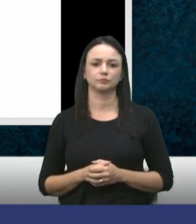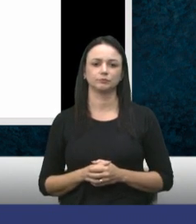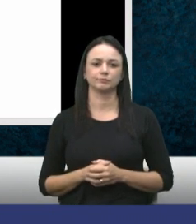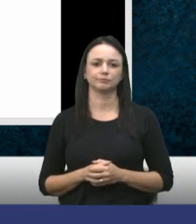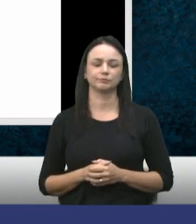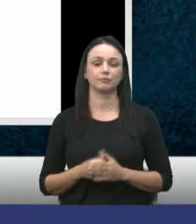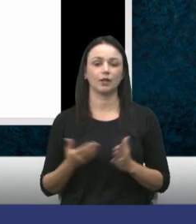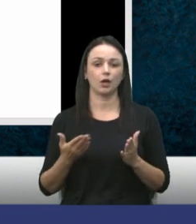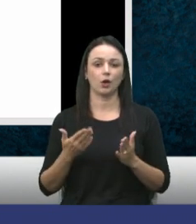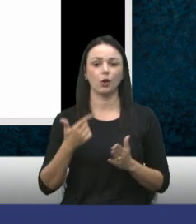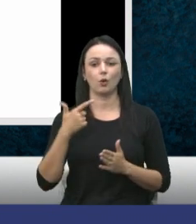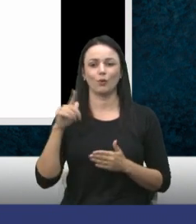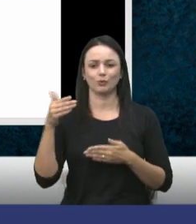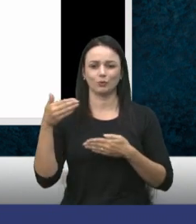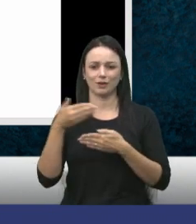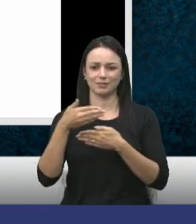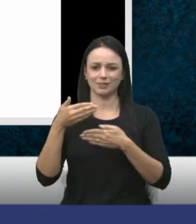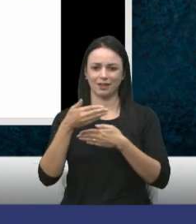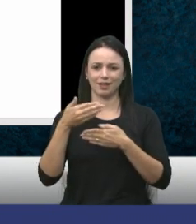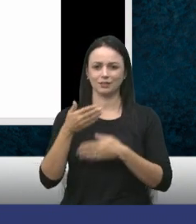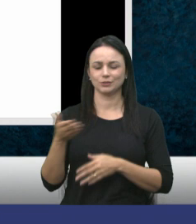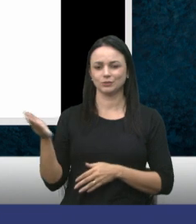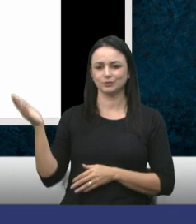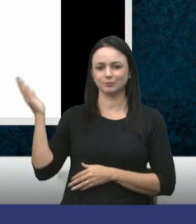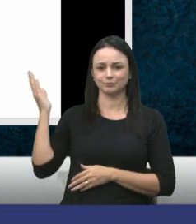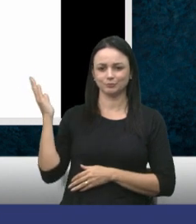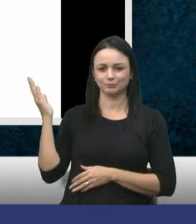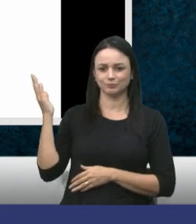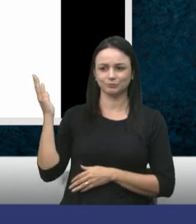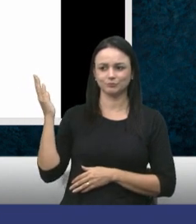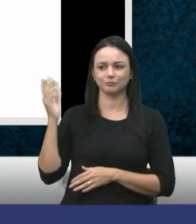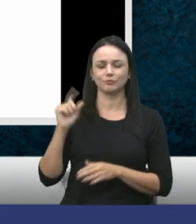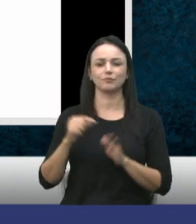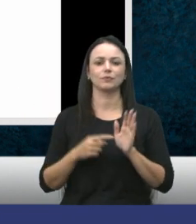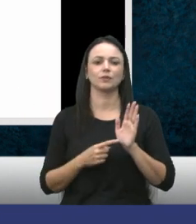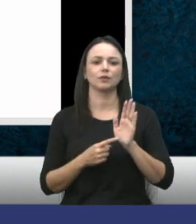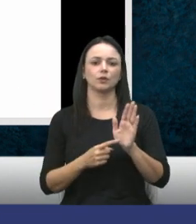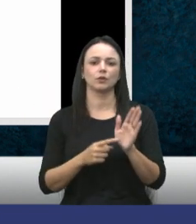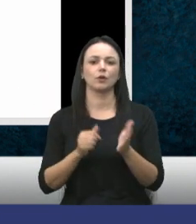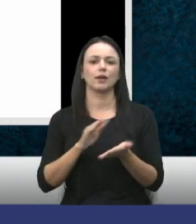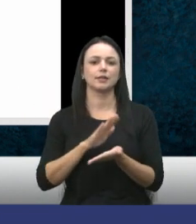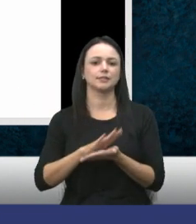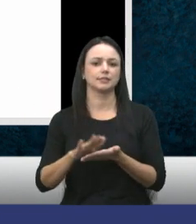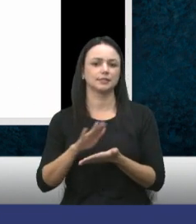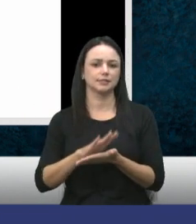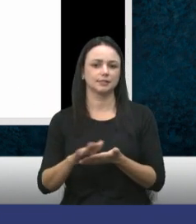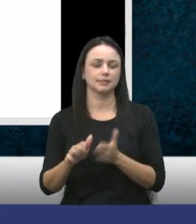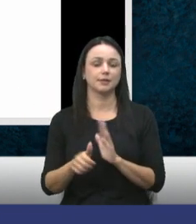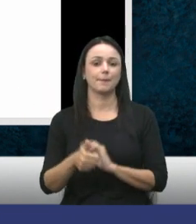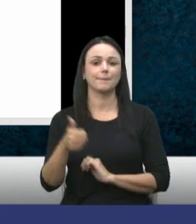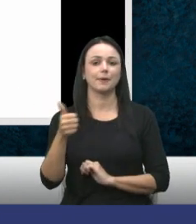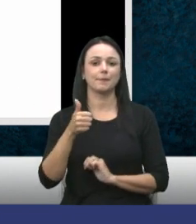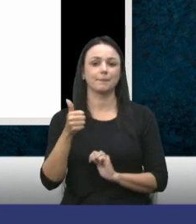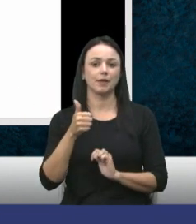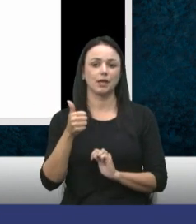Nesse próximo quadro, nós iniciamos a demonstração das despesas do primeiro quadrimestre,